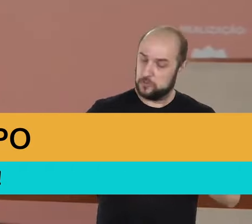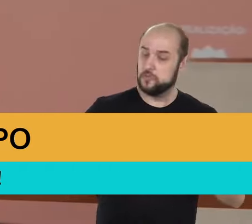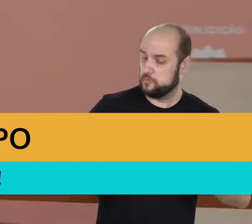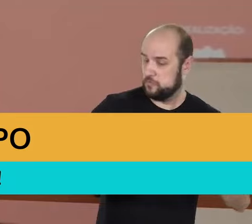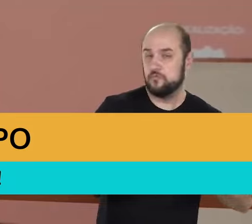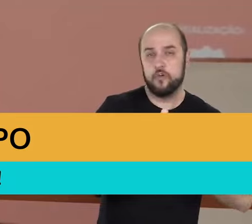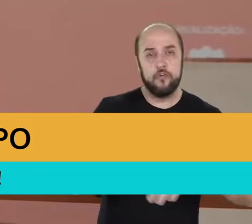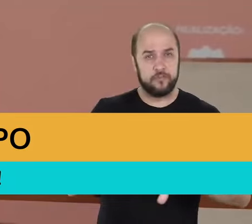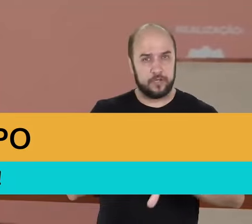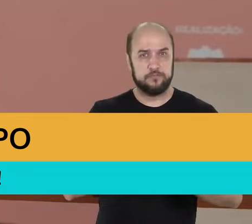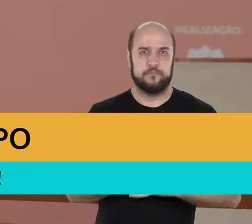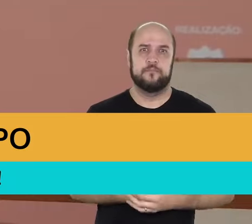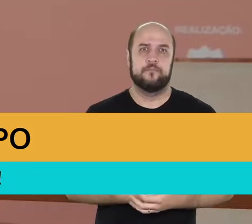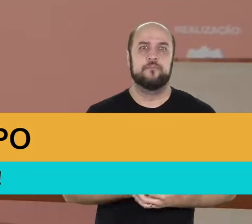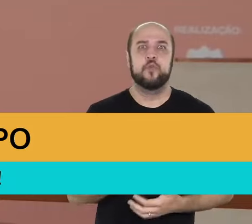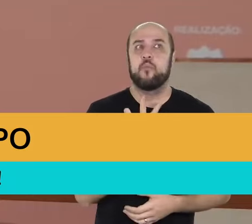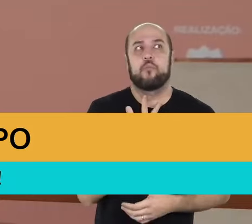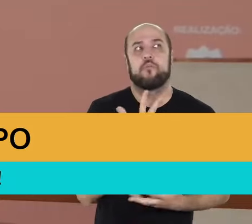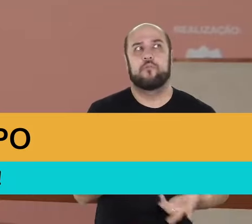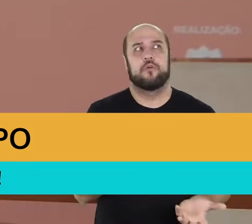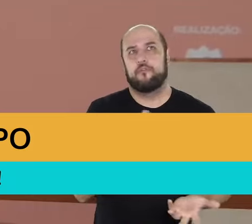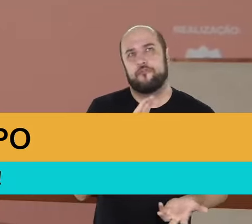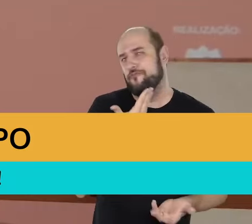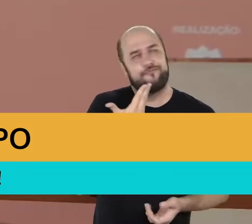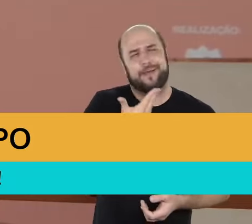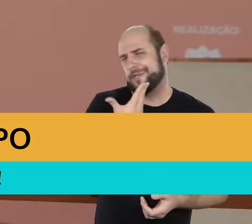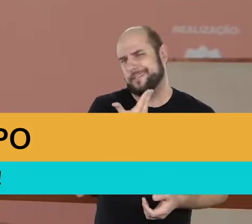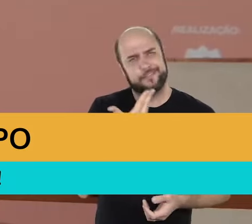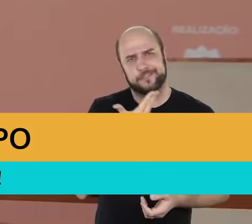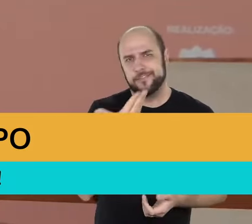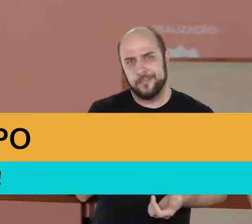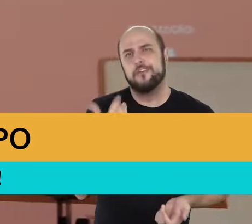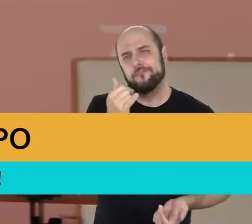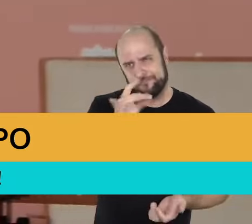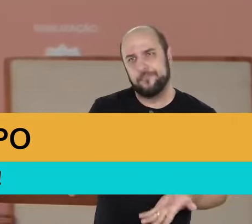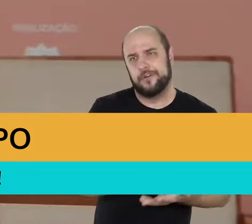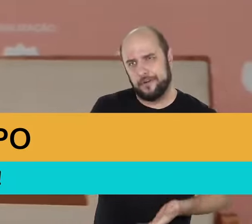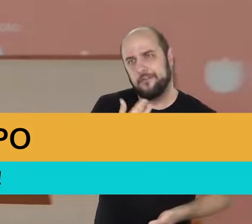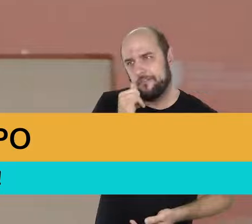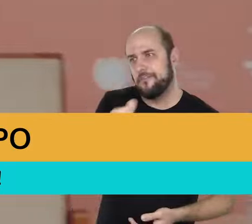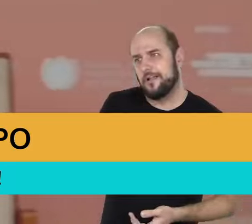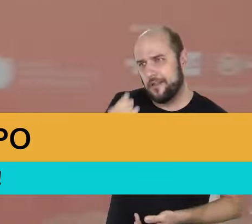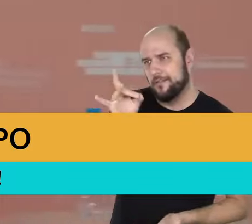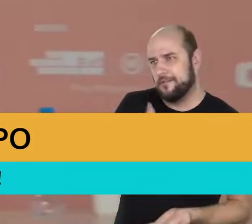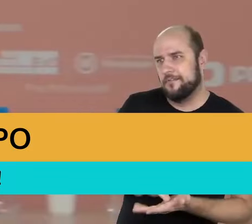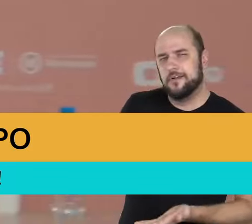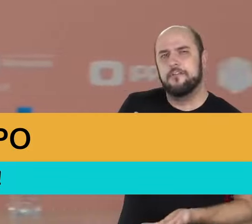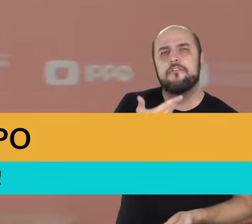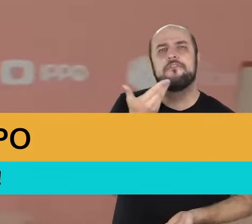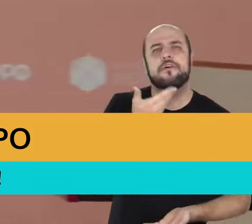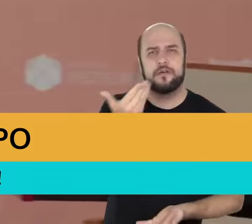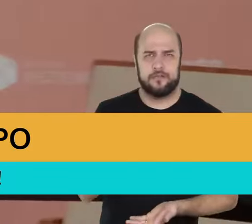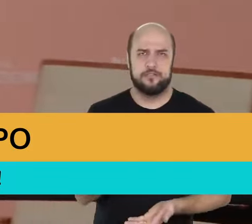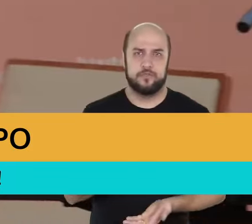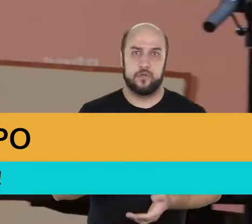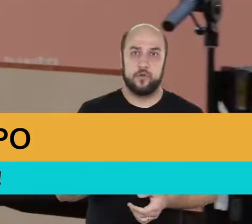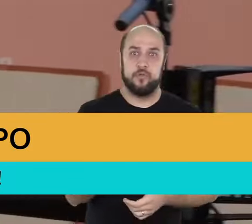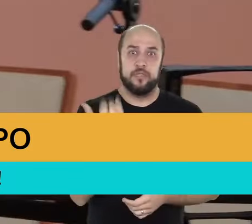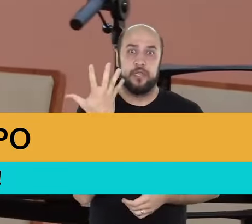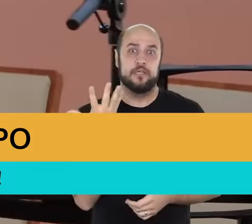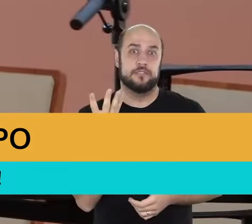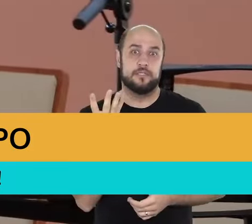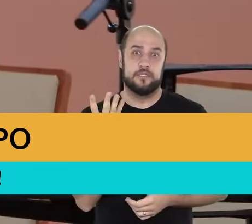empatia. Não é uma coisa muito fácil para a gente. Eu não vou mentir, não é? Não é uma coisa muito fácil. Igual aconteceu uma